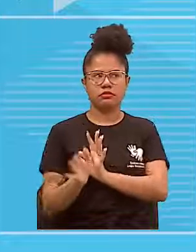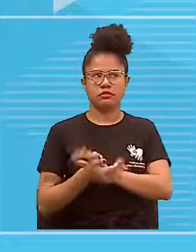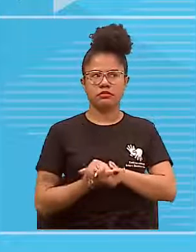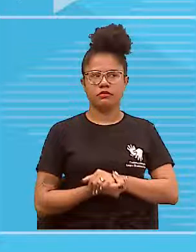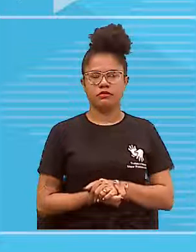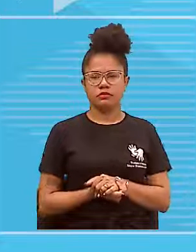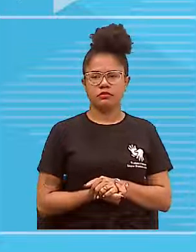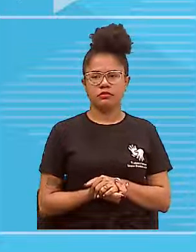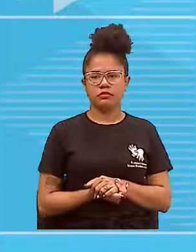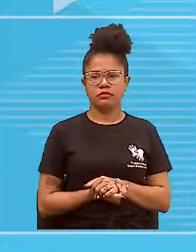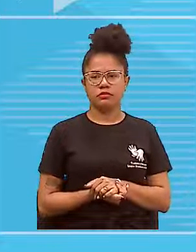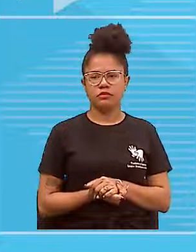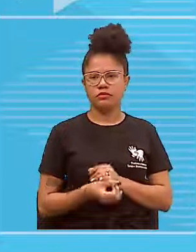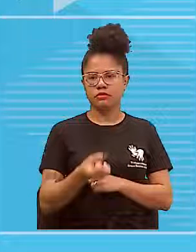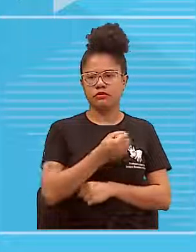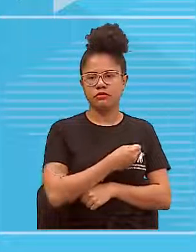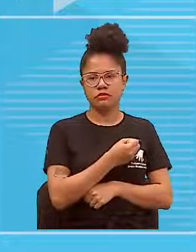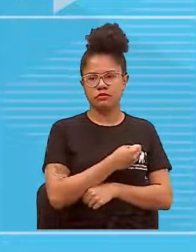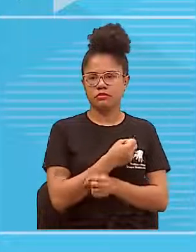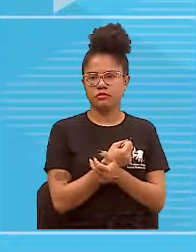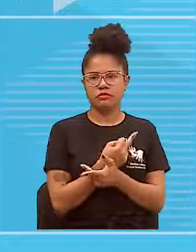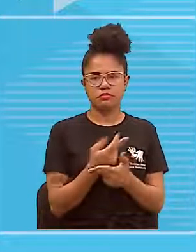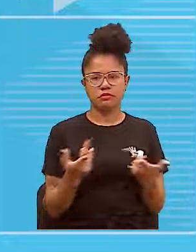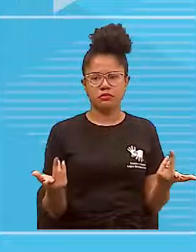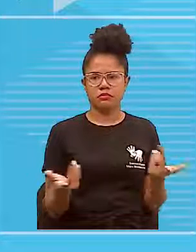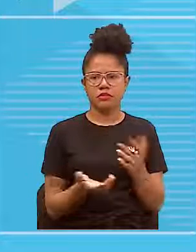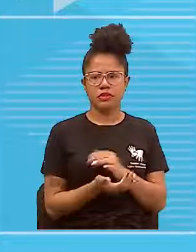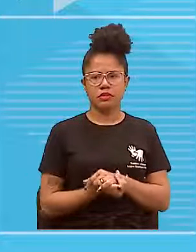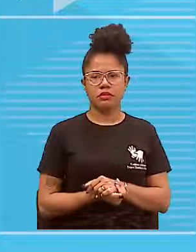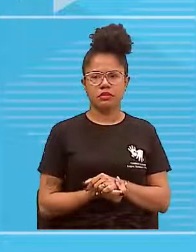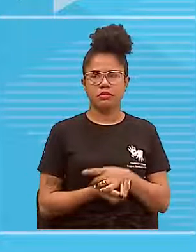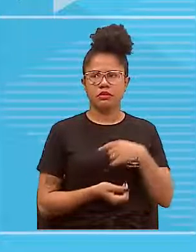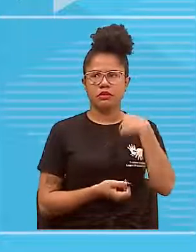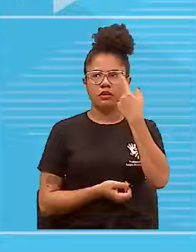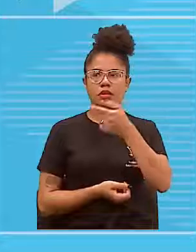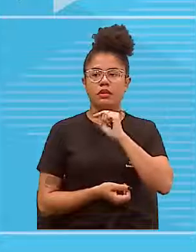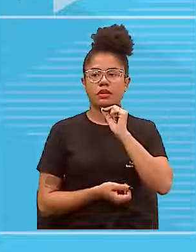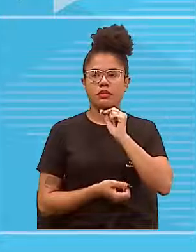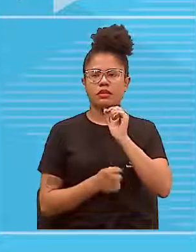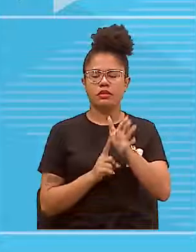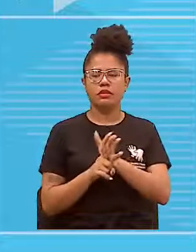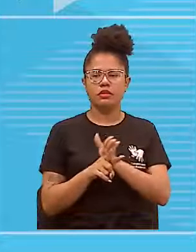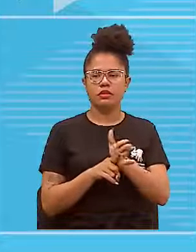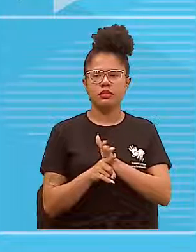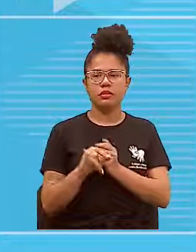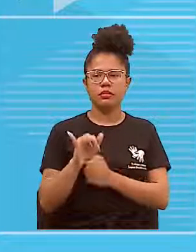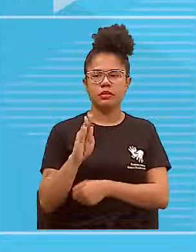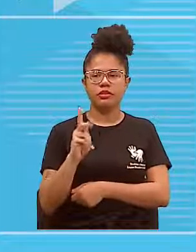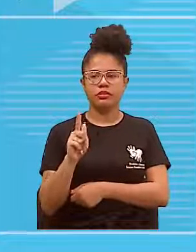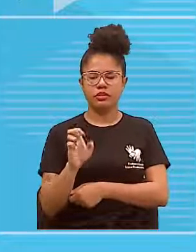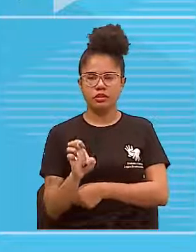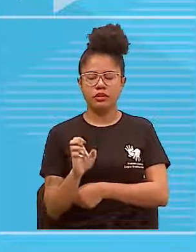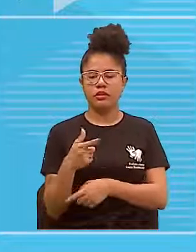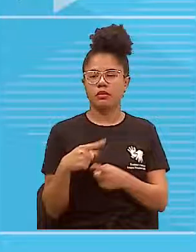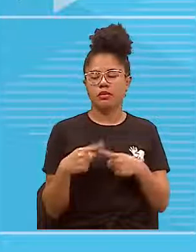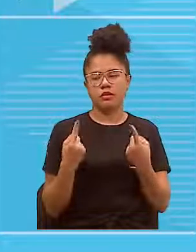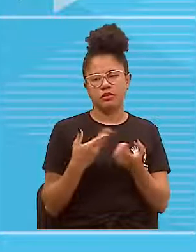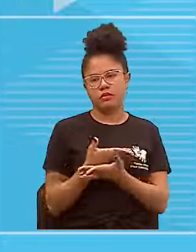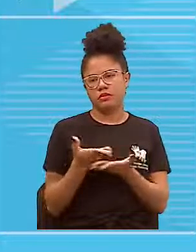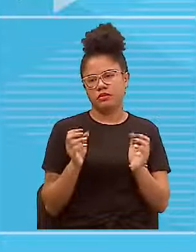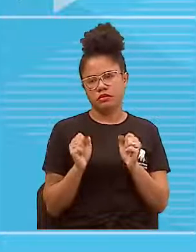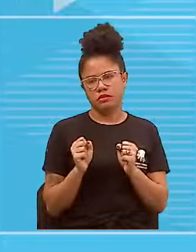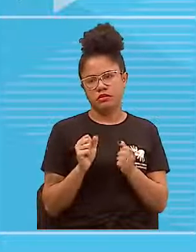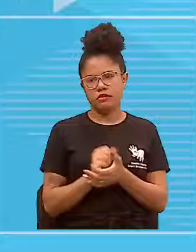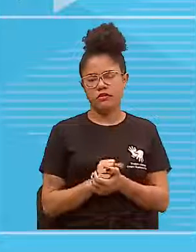sucessivamente. Números aleatórios. Isso quem faz o IBGE, mas você pode fazer por conta particular, Gabriel,